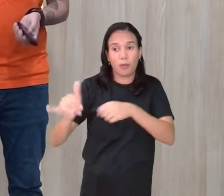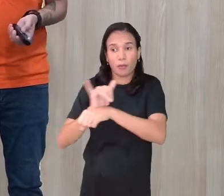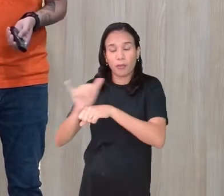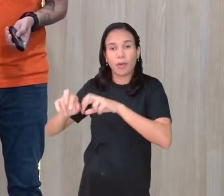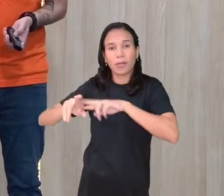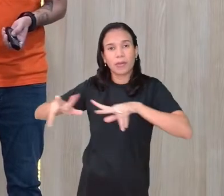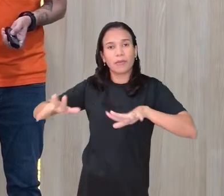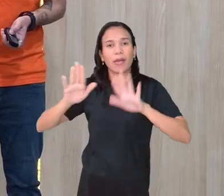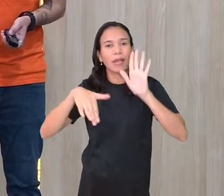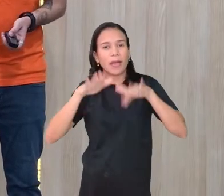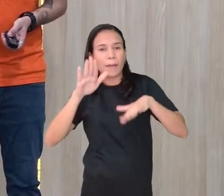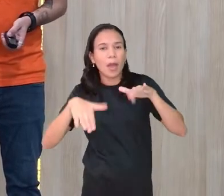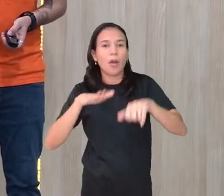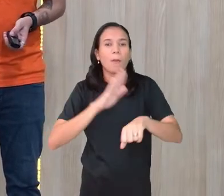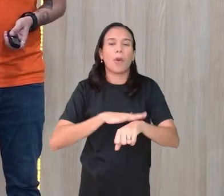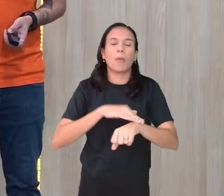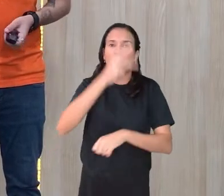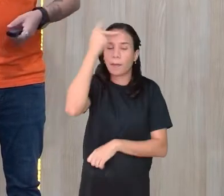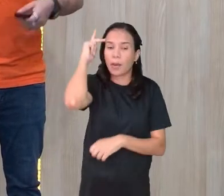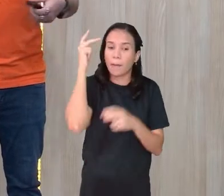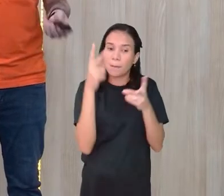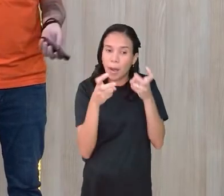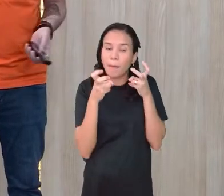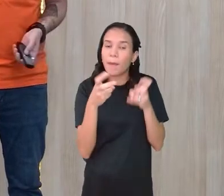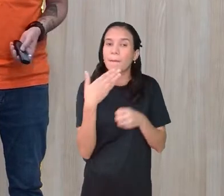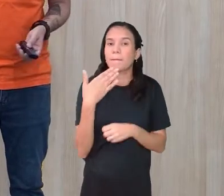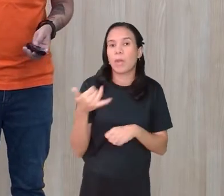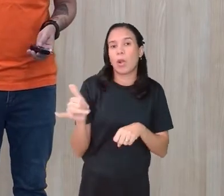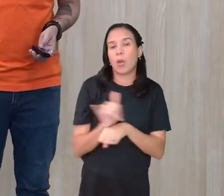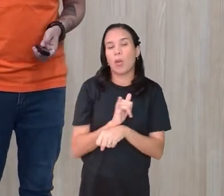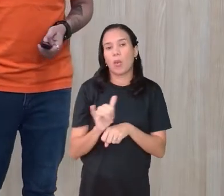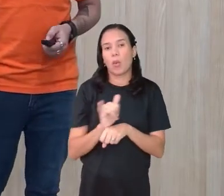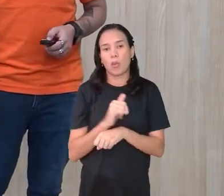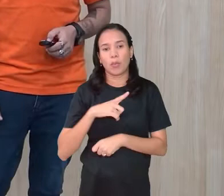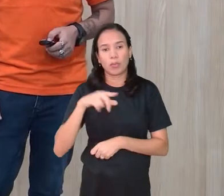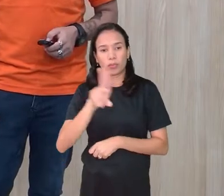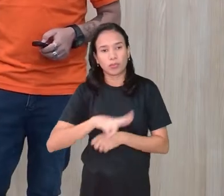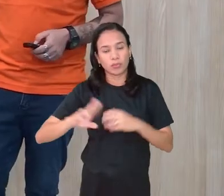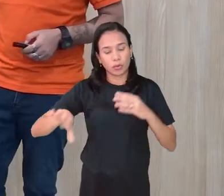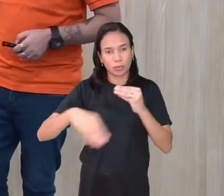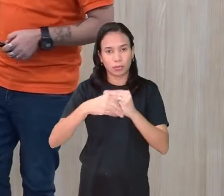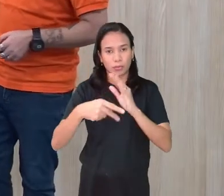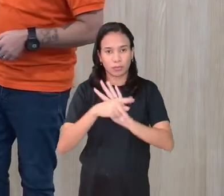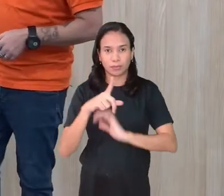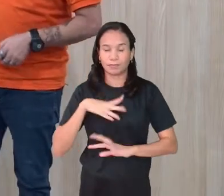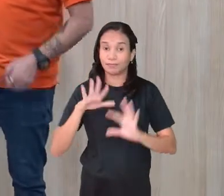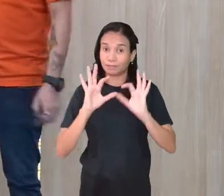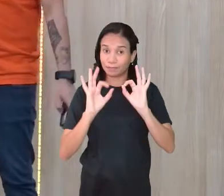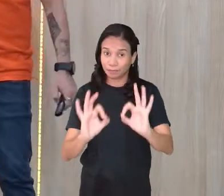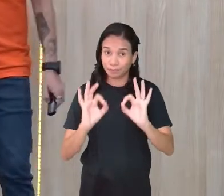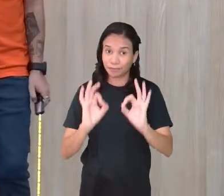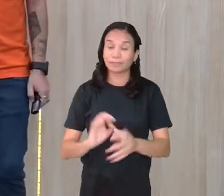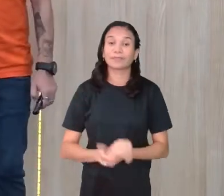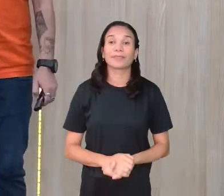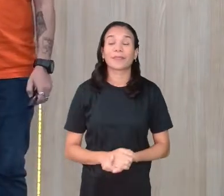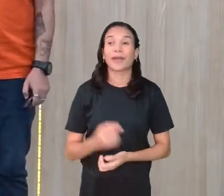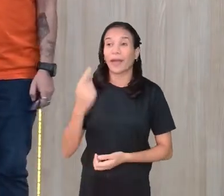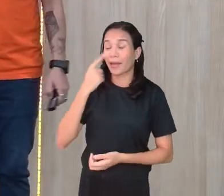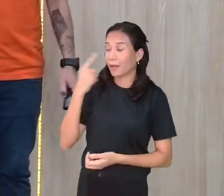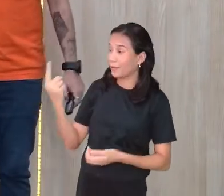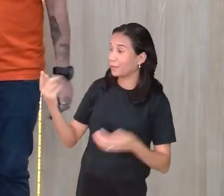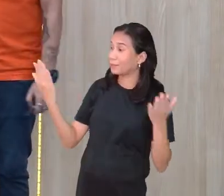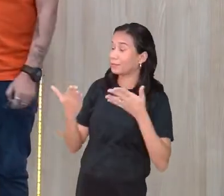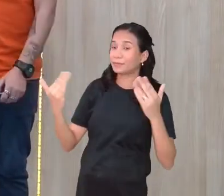porque dependendo da situação, tu vê qual é a forma mais adequada de você colocar essas situações, tá certo? Então, chegou